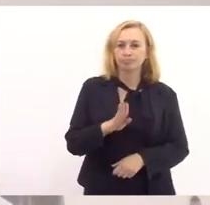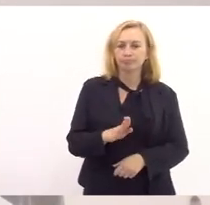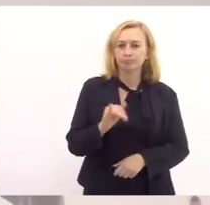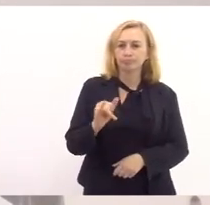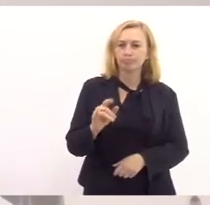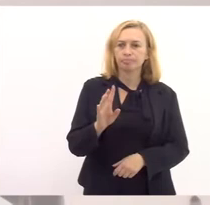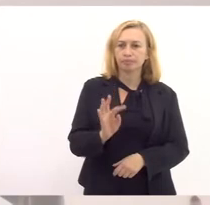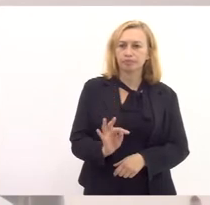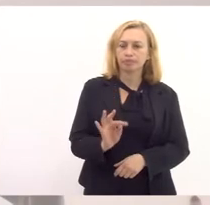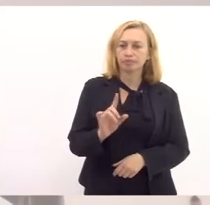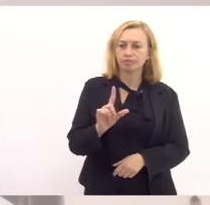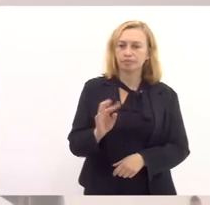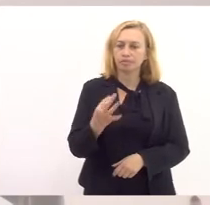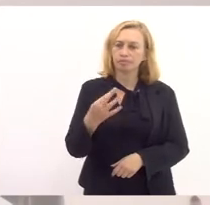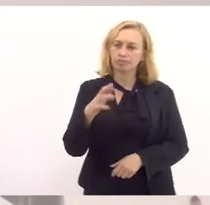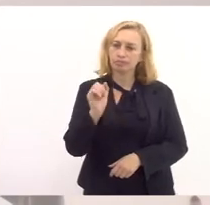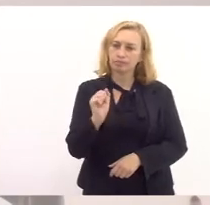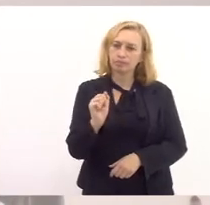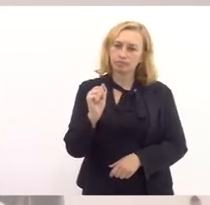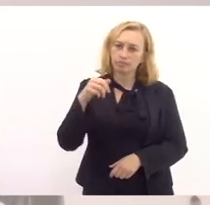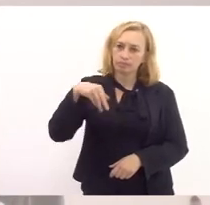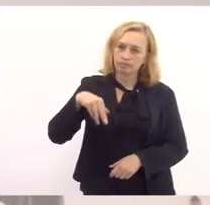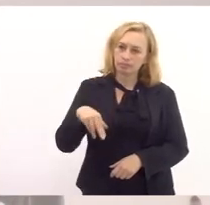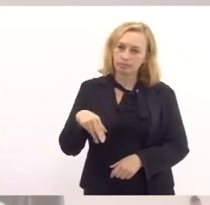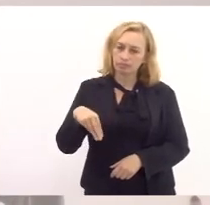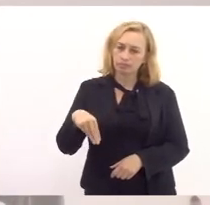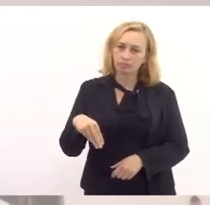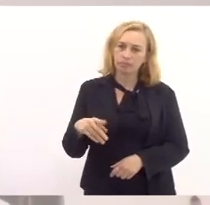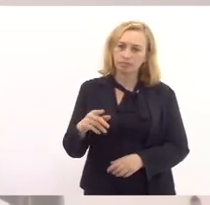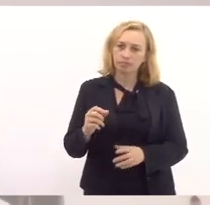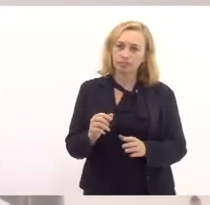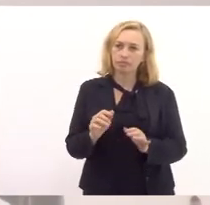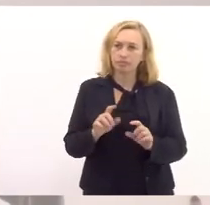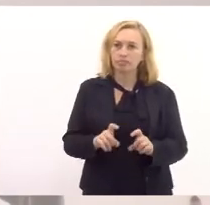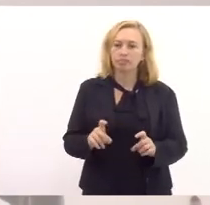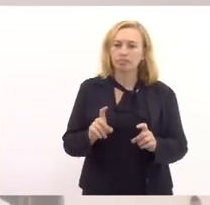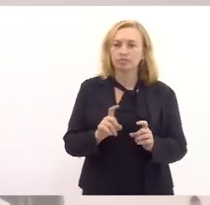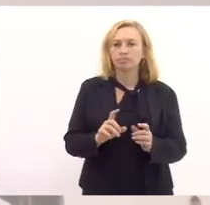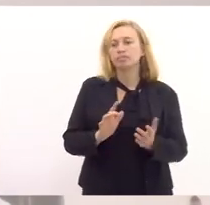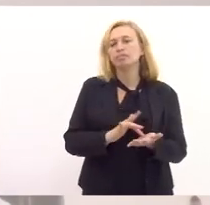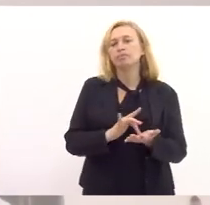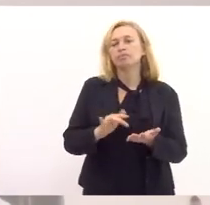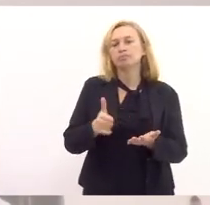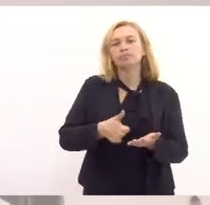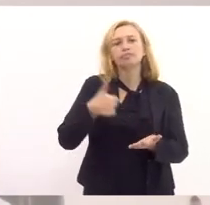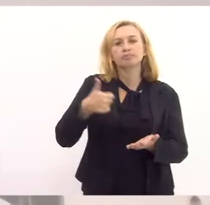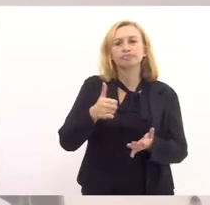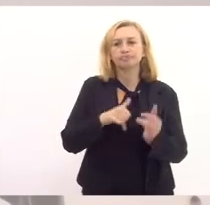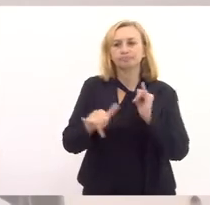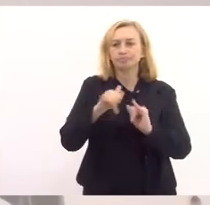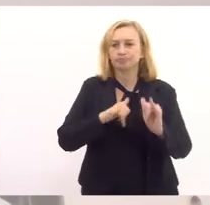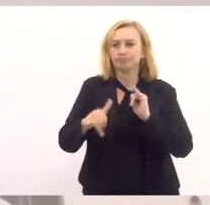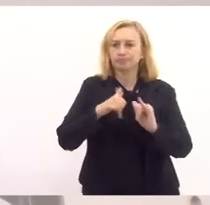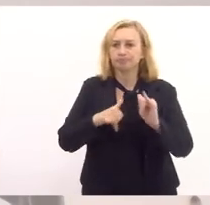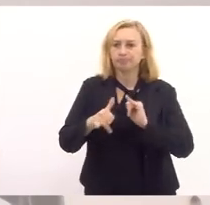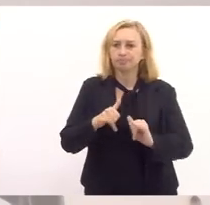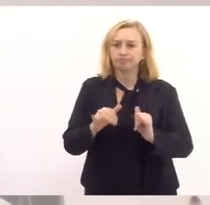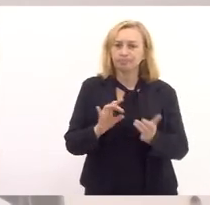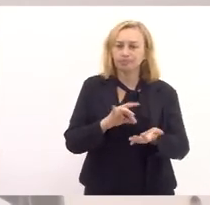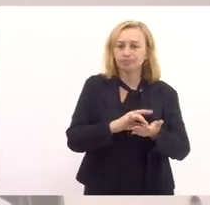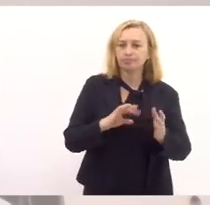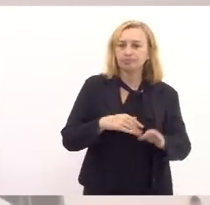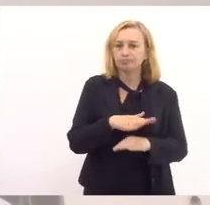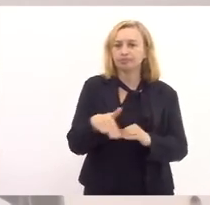bilhetagem eletrônica, no fundo, para estudar a organização do sistema, é a melhor fonte de informação, porque tem origem e destino de todas